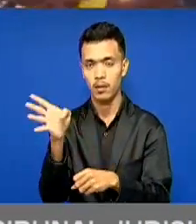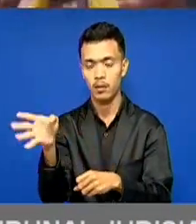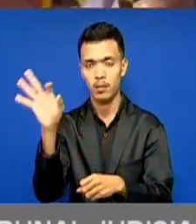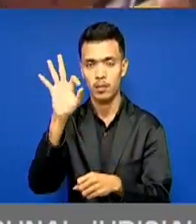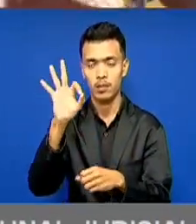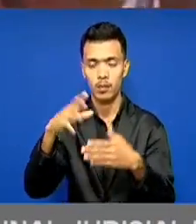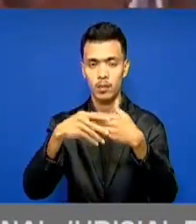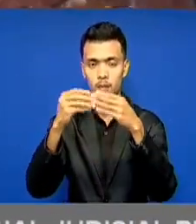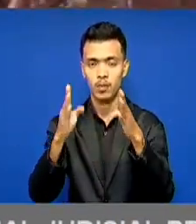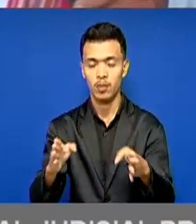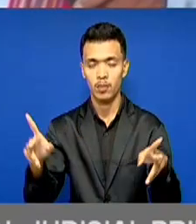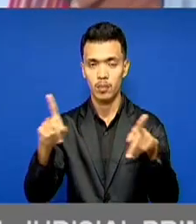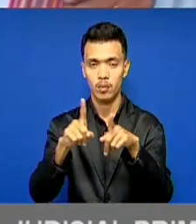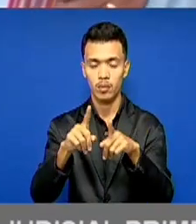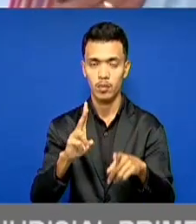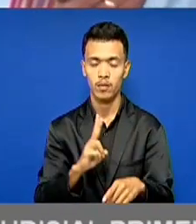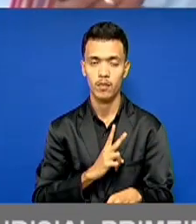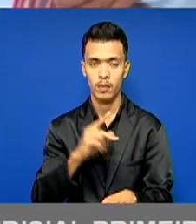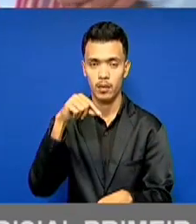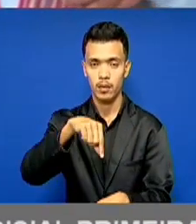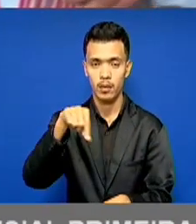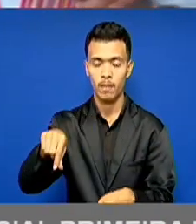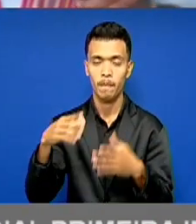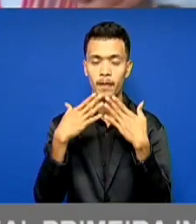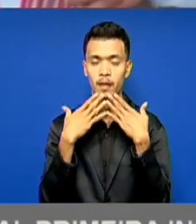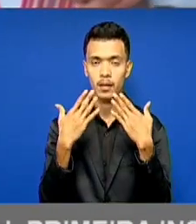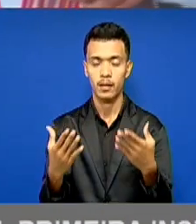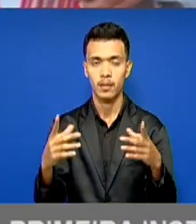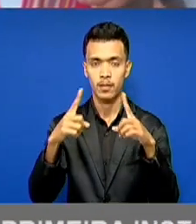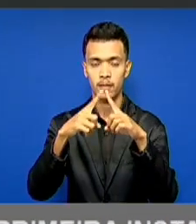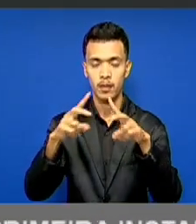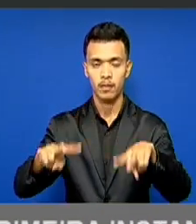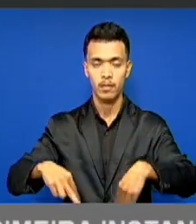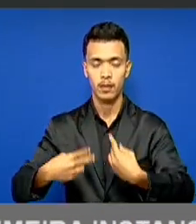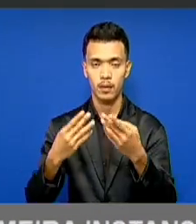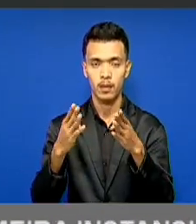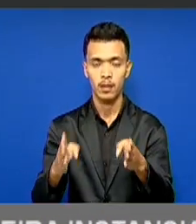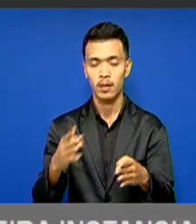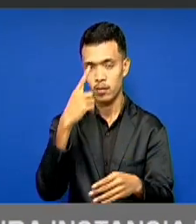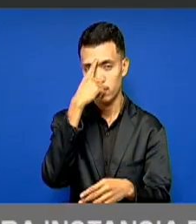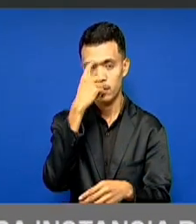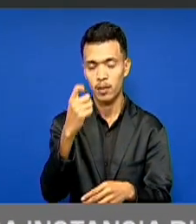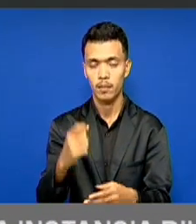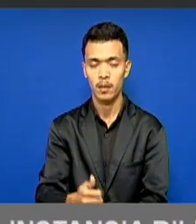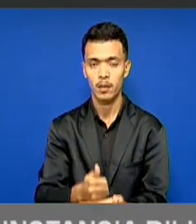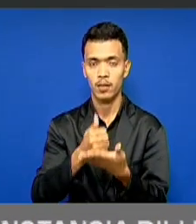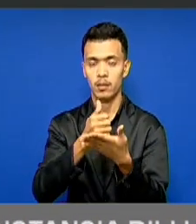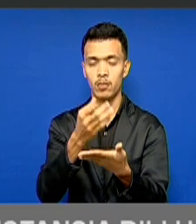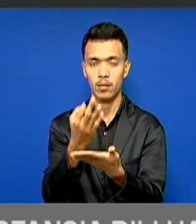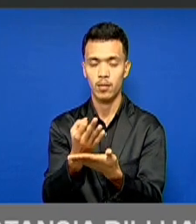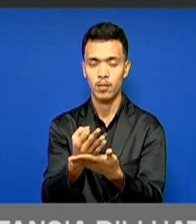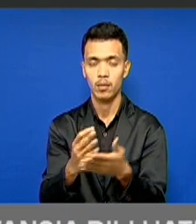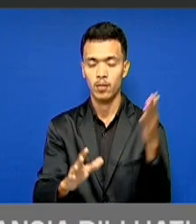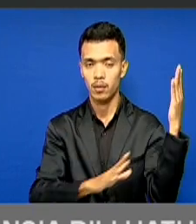Administrador posto Vike que Vila Leopoldo da Costa Alves agradece veteranos na comunidade Bahalarawain. Tamba iniciativa contribui osang,